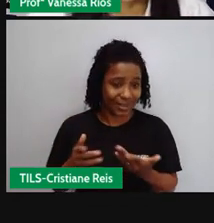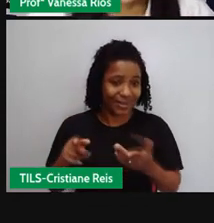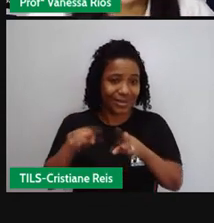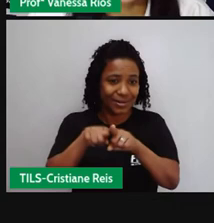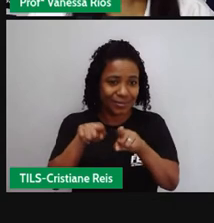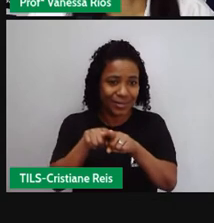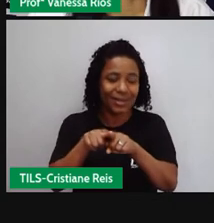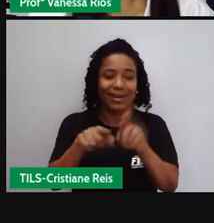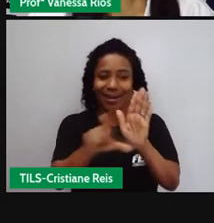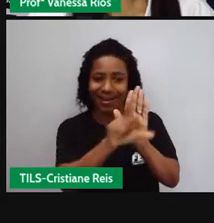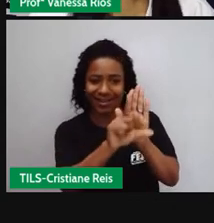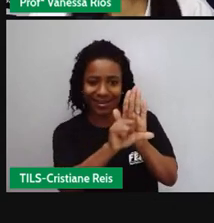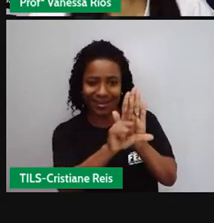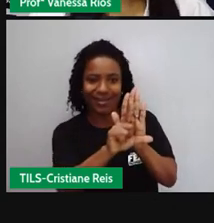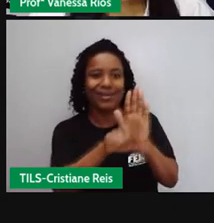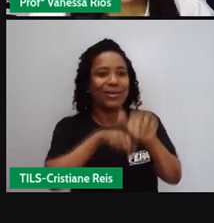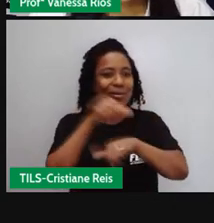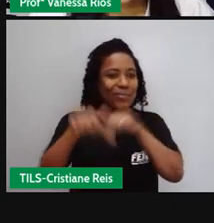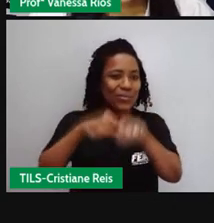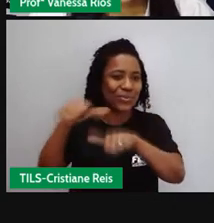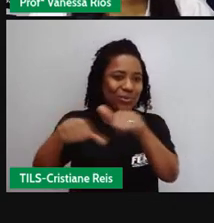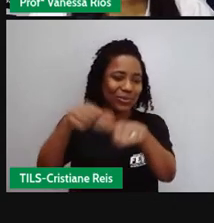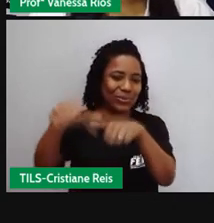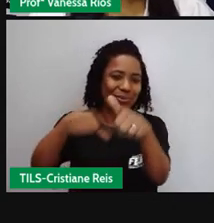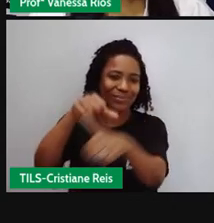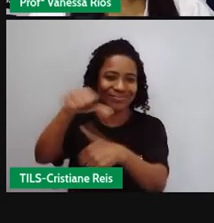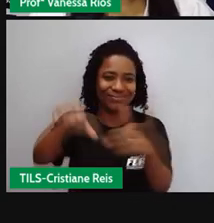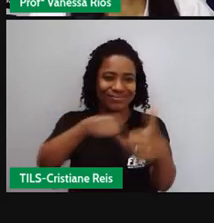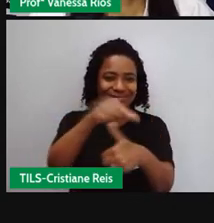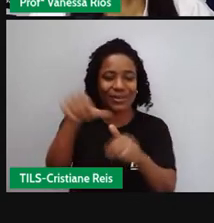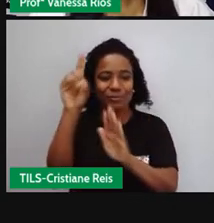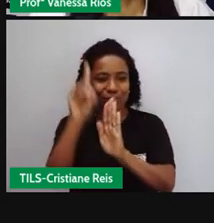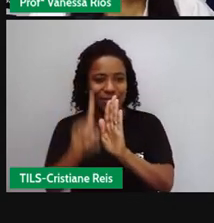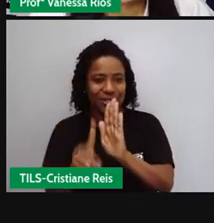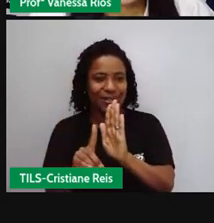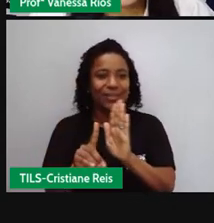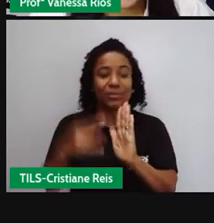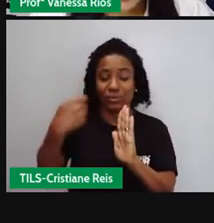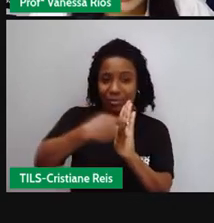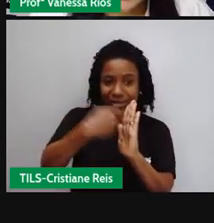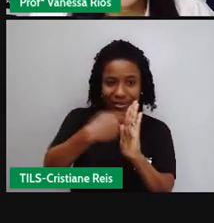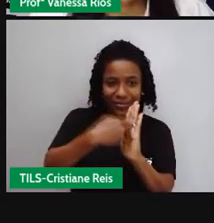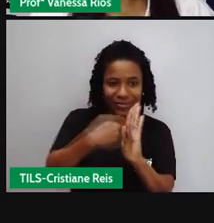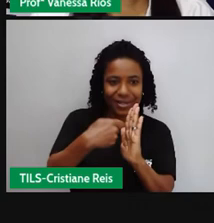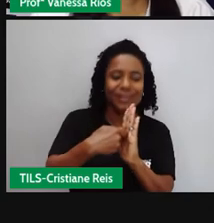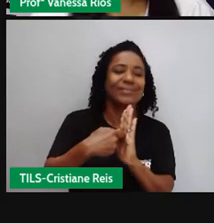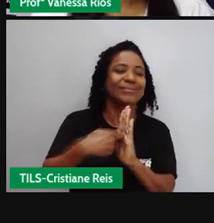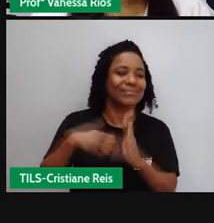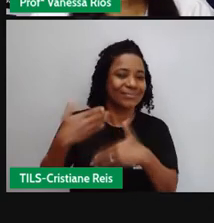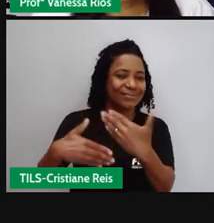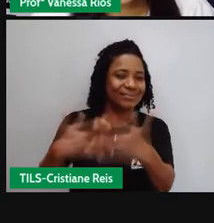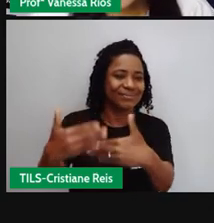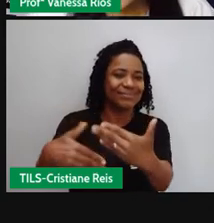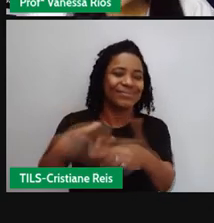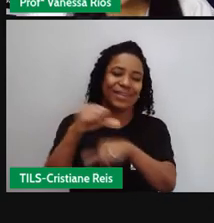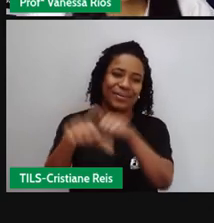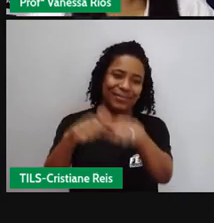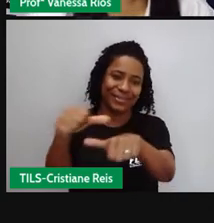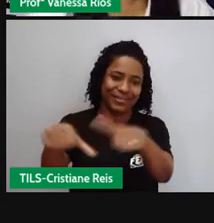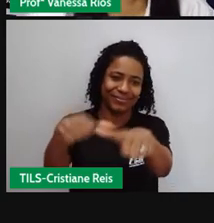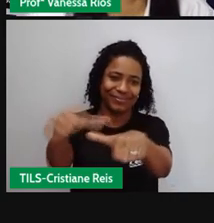também as leis, né? E aí os direitos e os deveres em relação a várias situações vão mudando